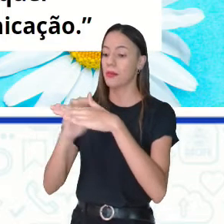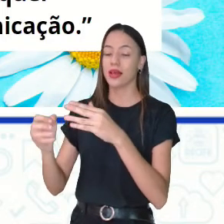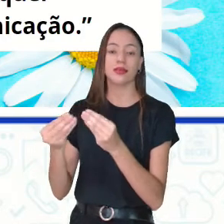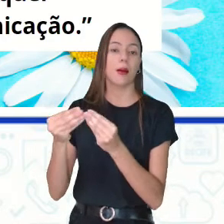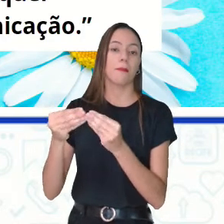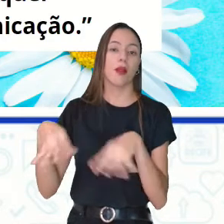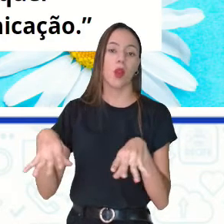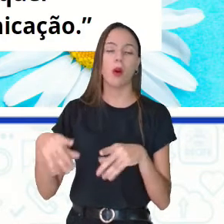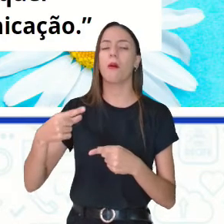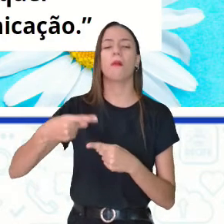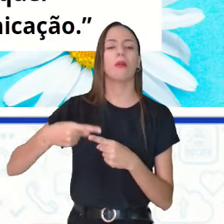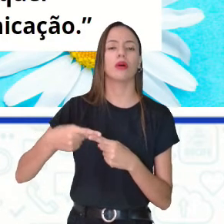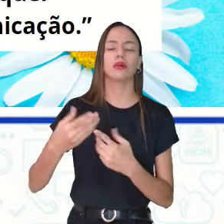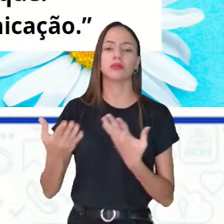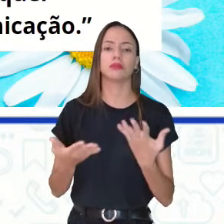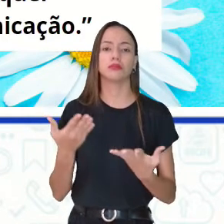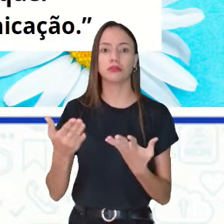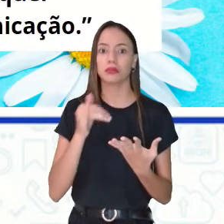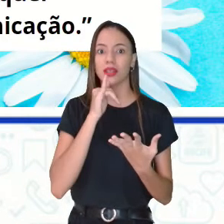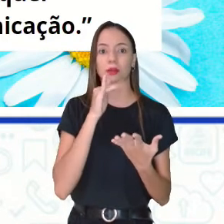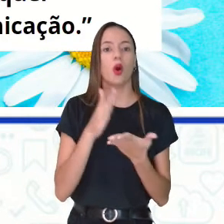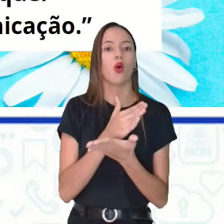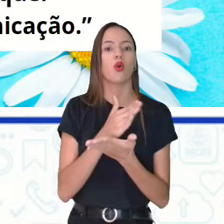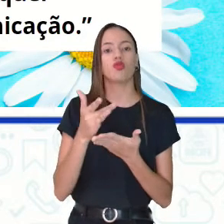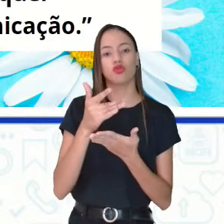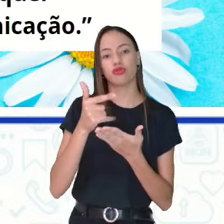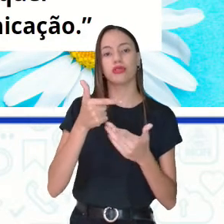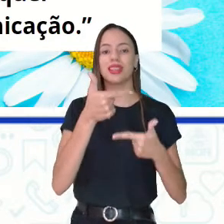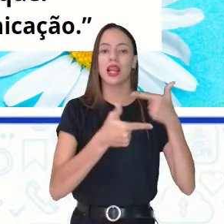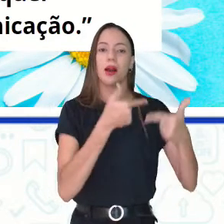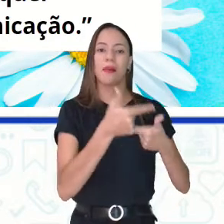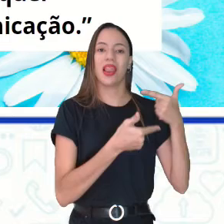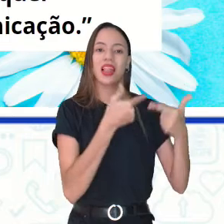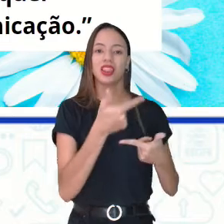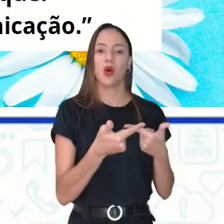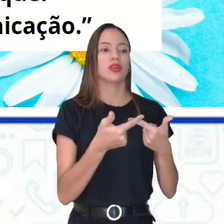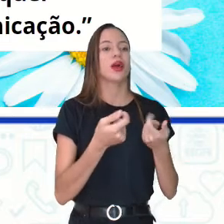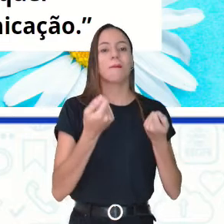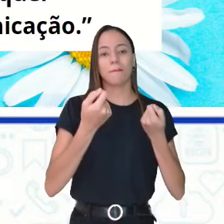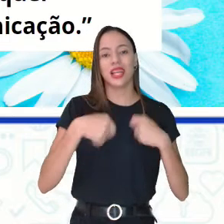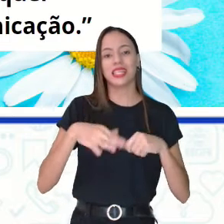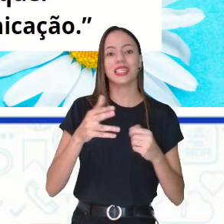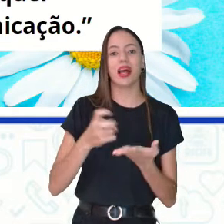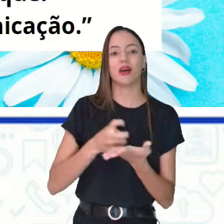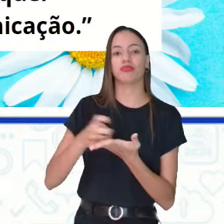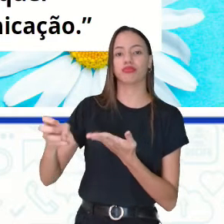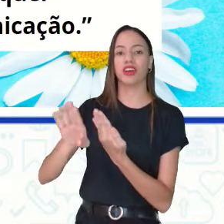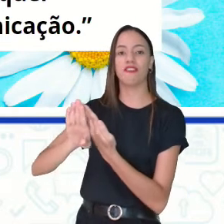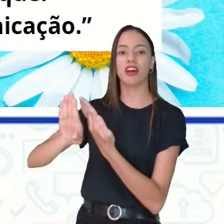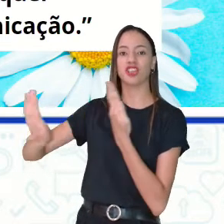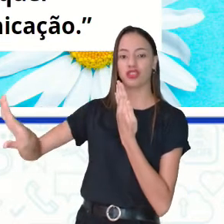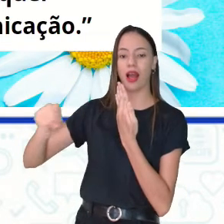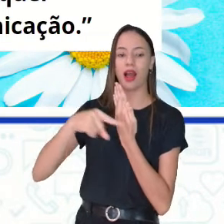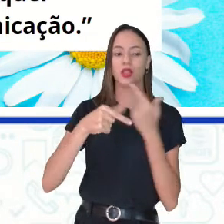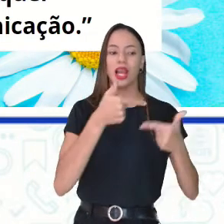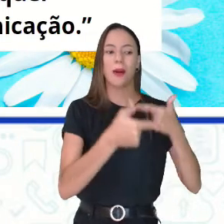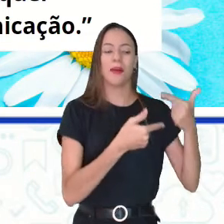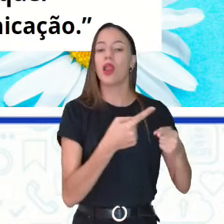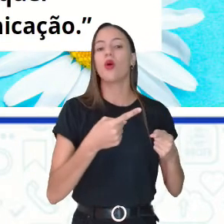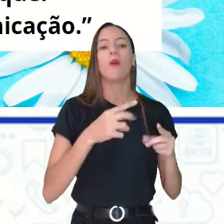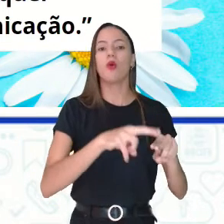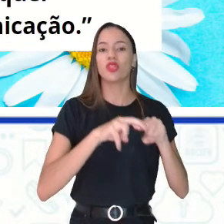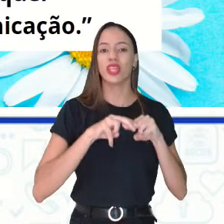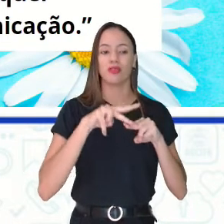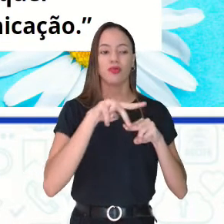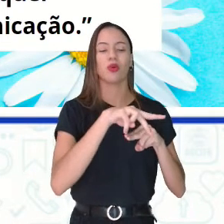por causa do afastamento de trabalhadores devido aos males causados pelo fumo. Portanto, não